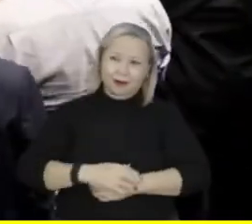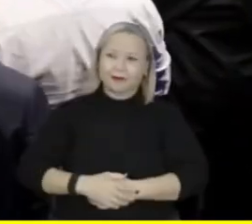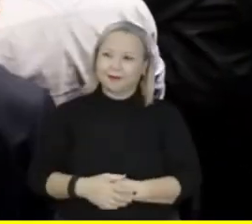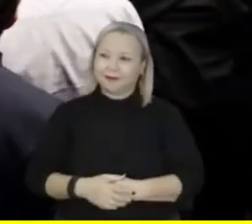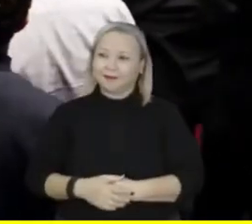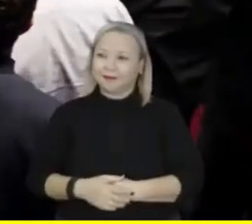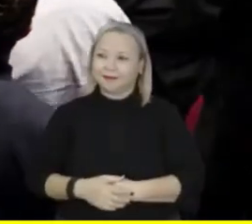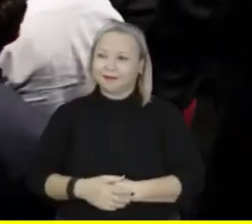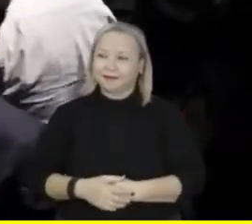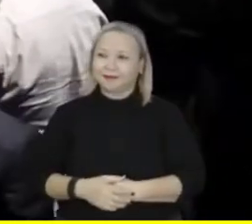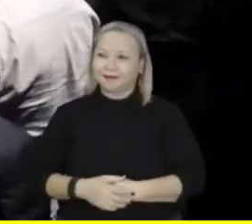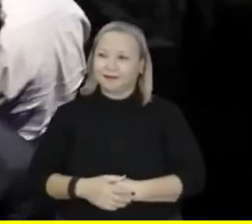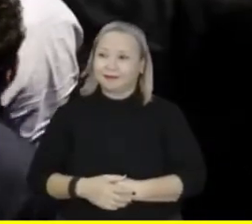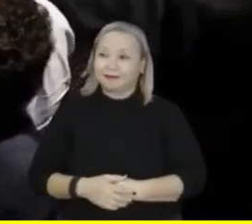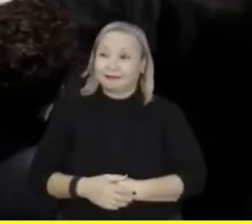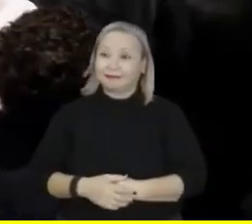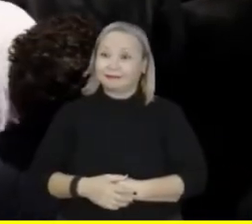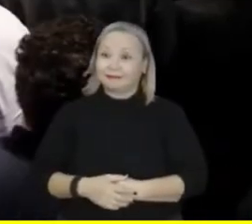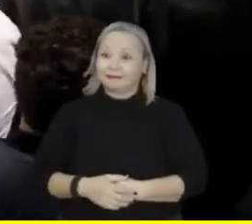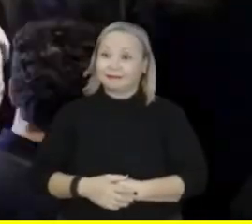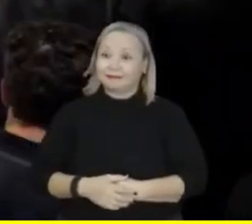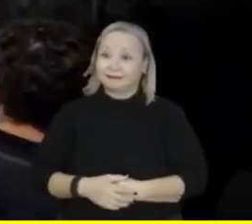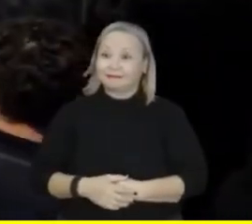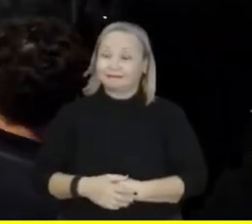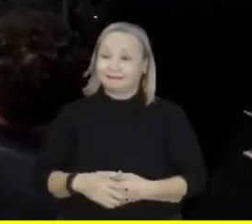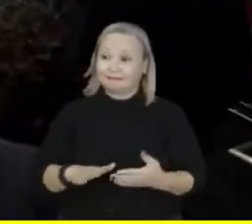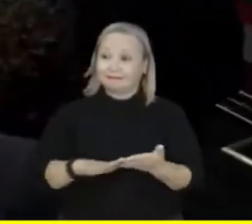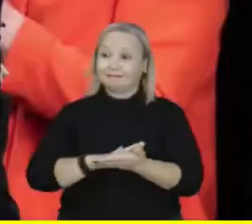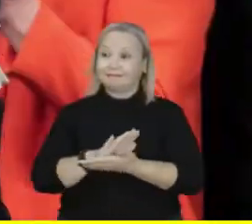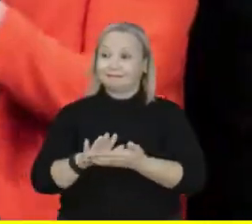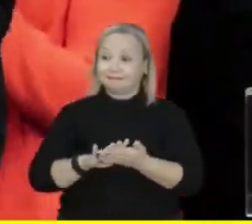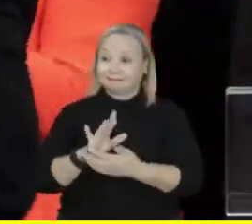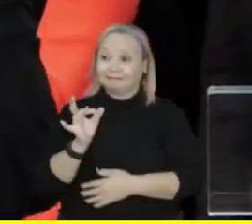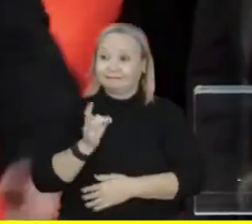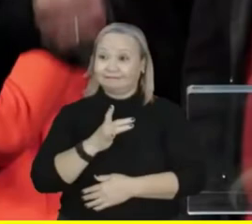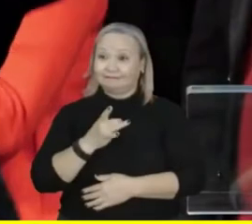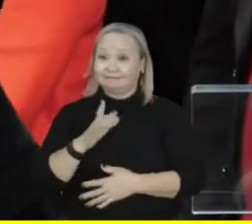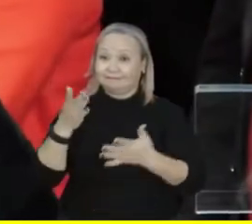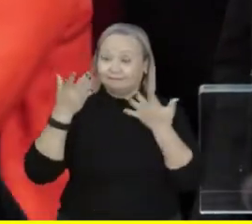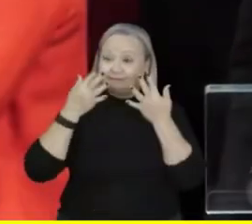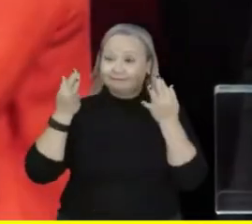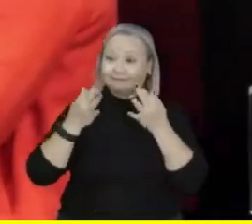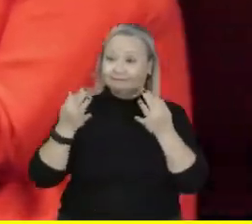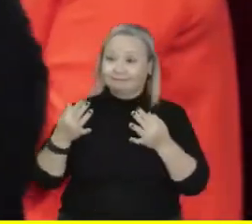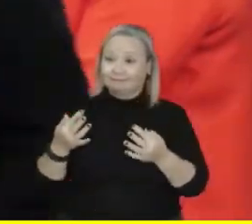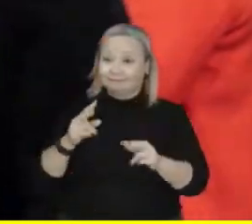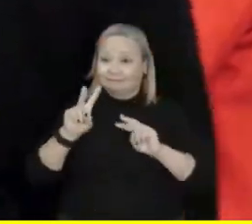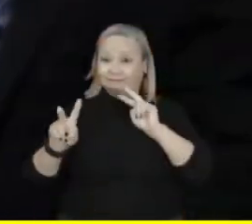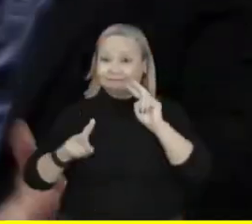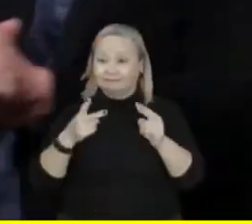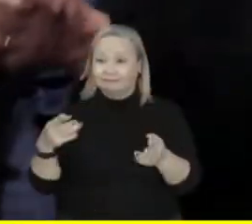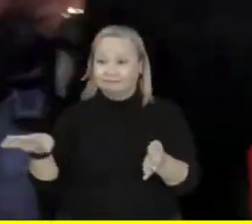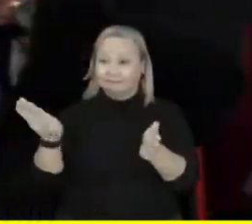sem medo de ser feliz quero ver chegar